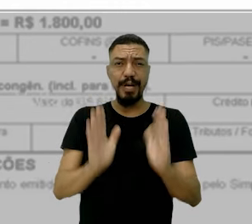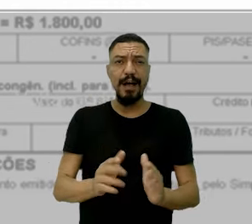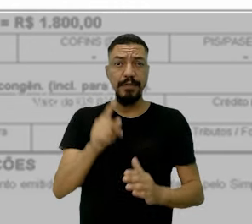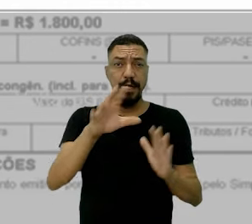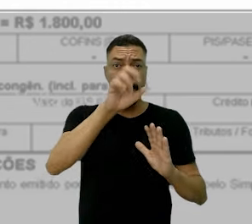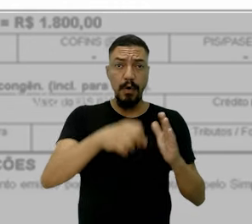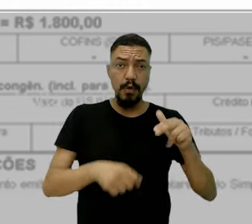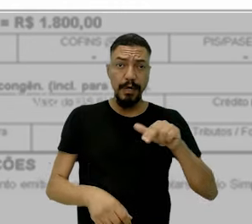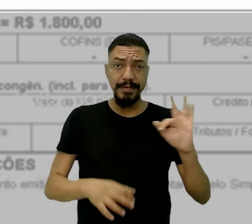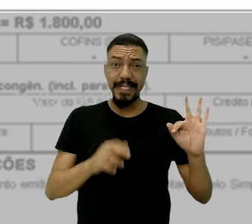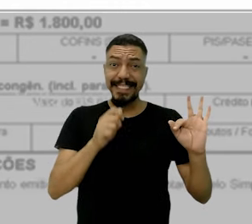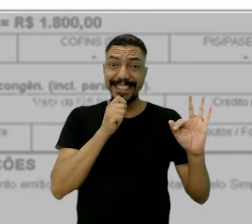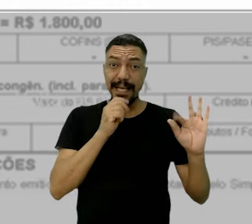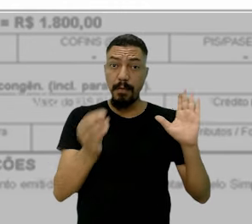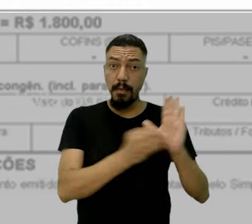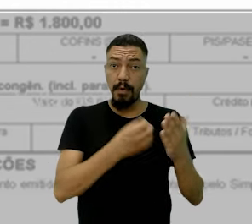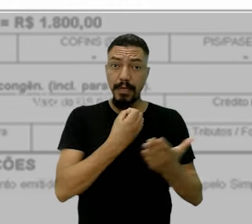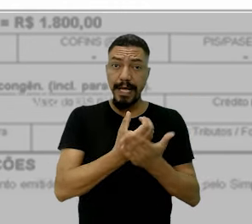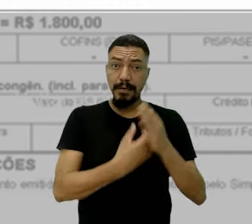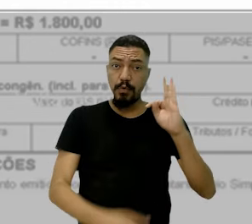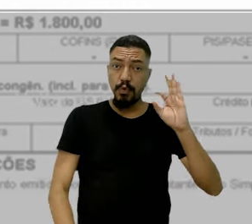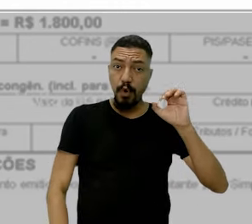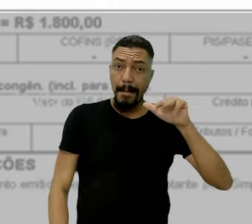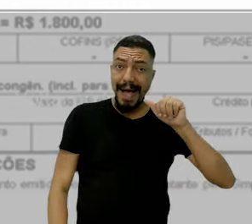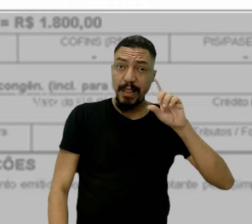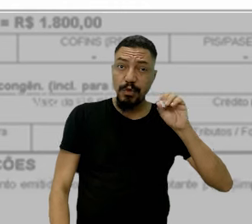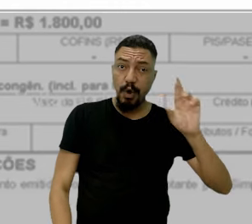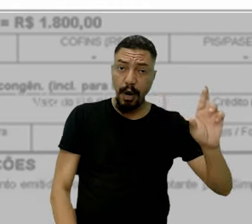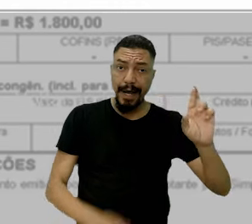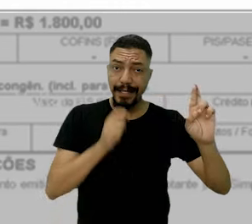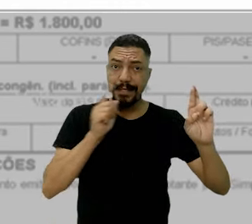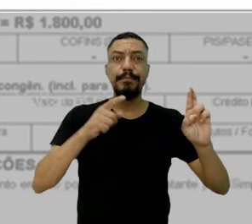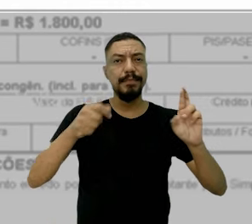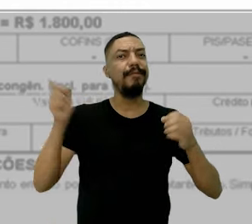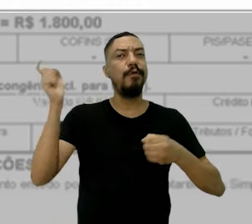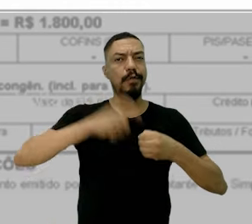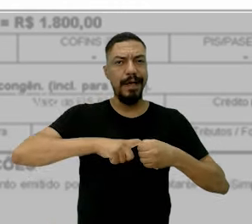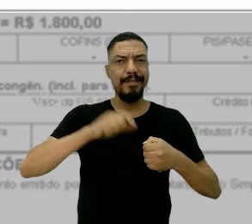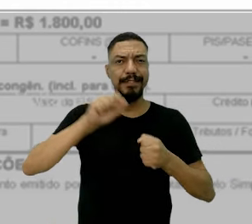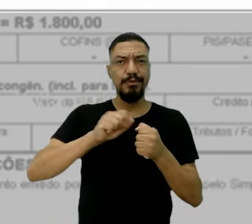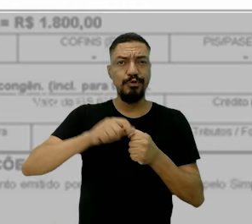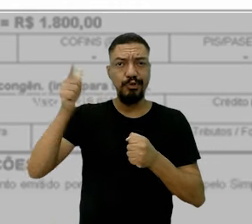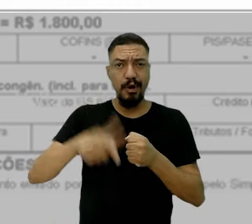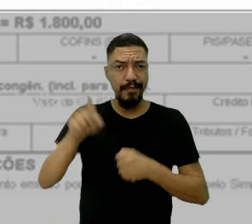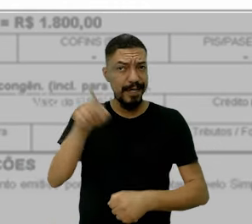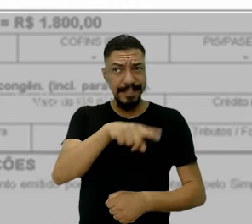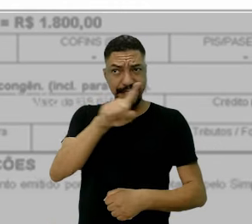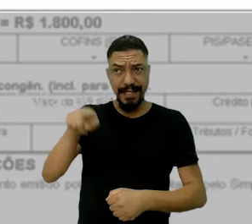nota fiscal sem os dados do tomador, precisa refazer essa nota fiscal. Isso é super